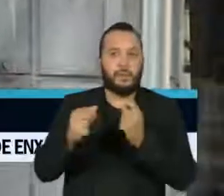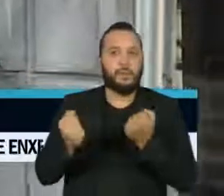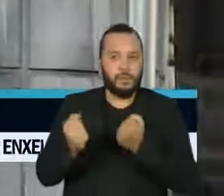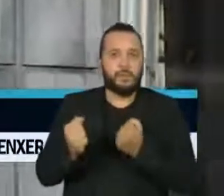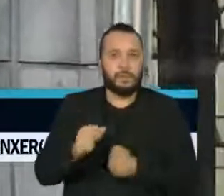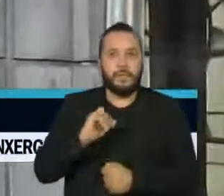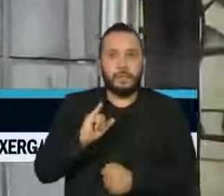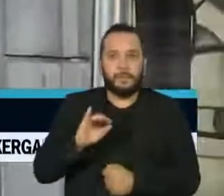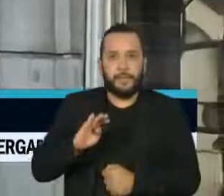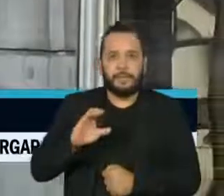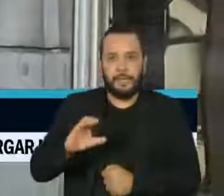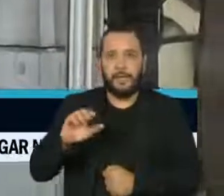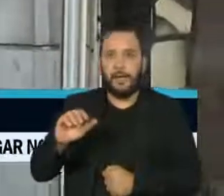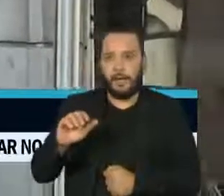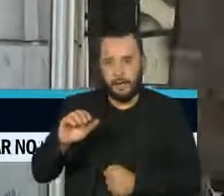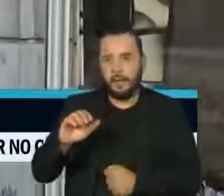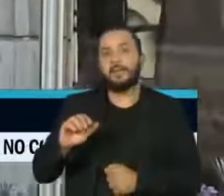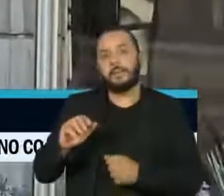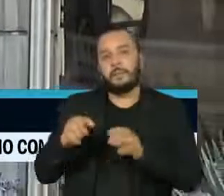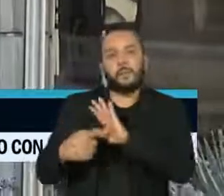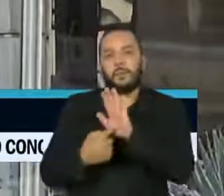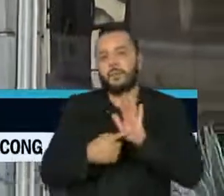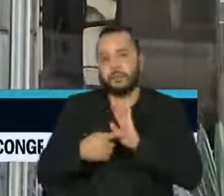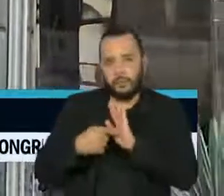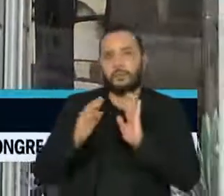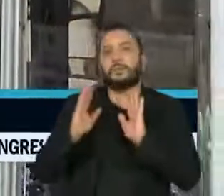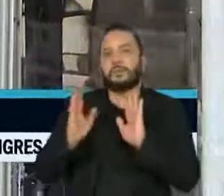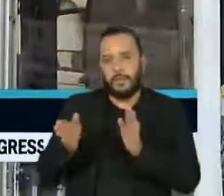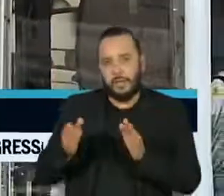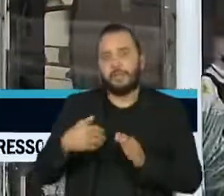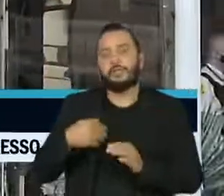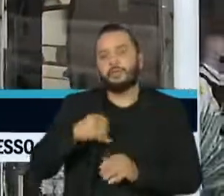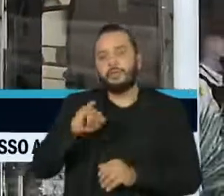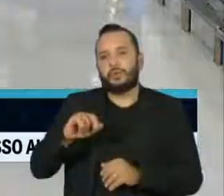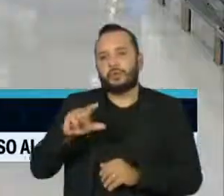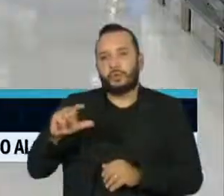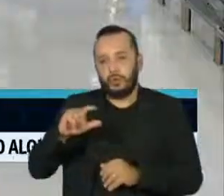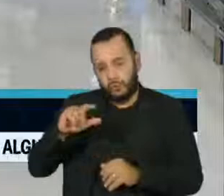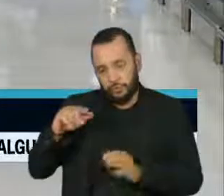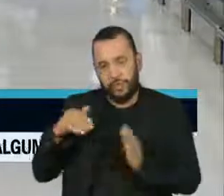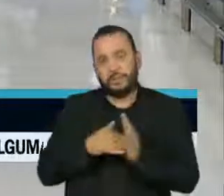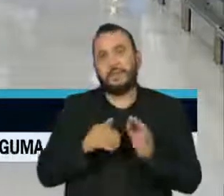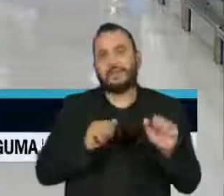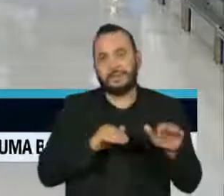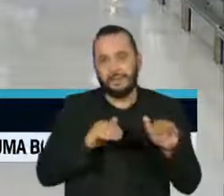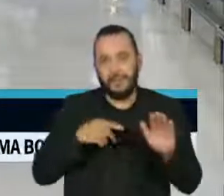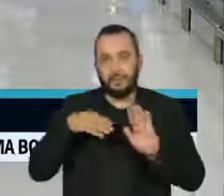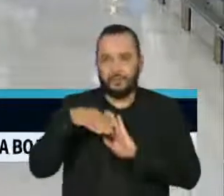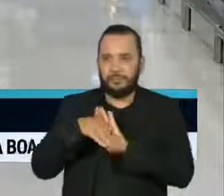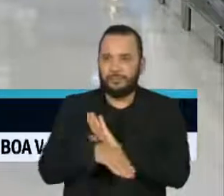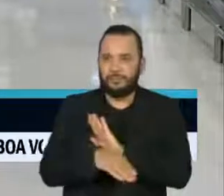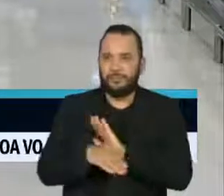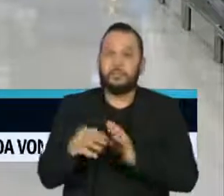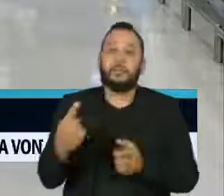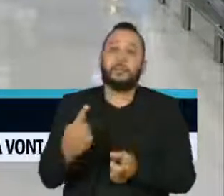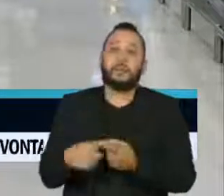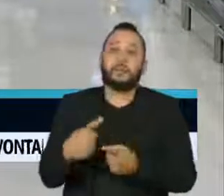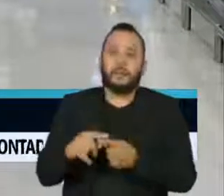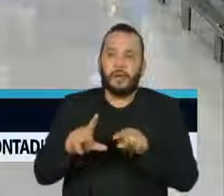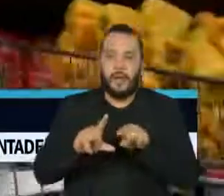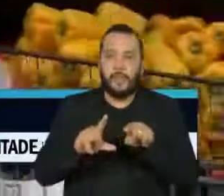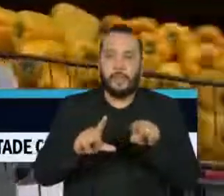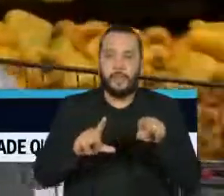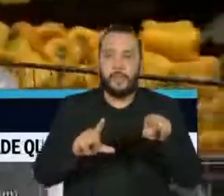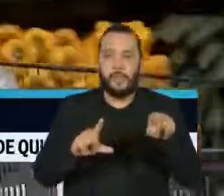considerado uma prévia do PIB, já havia apontado queda no período de julho a setembro. Os principais motivos são o aumento da inflação,